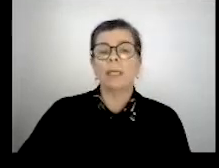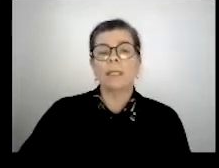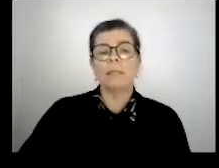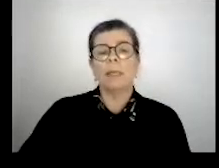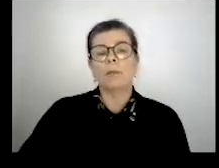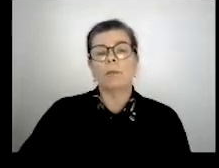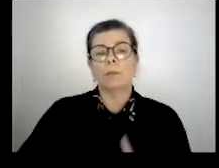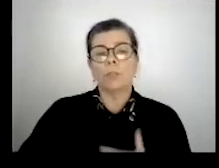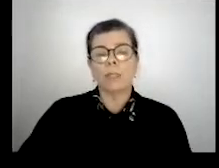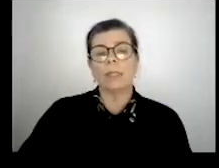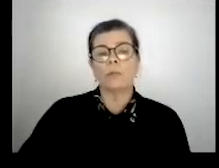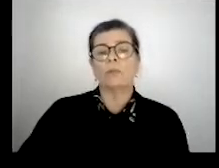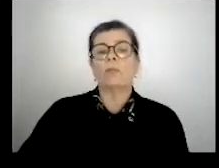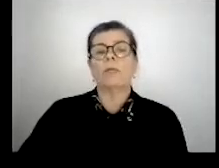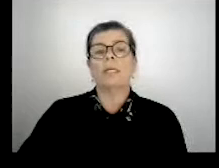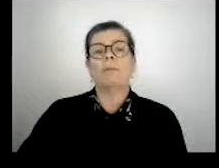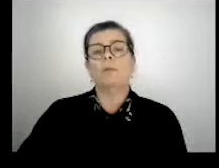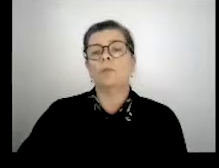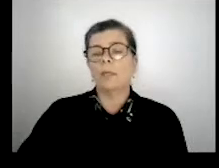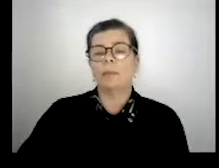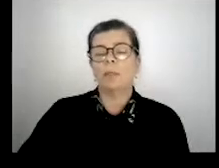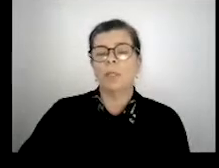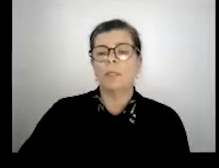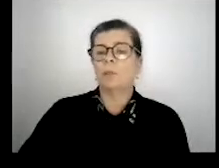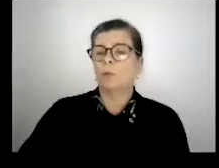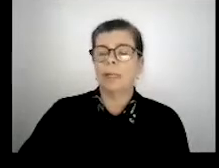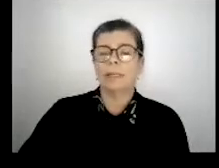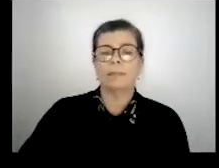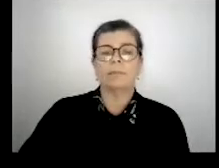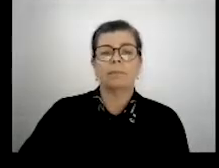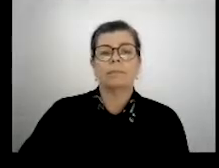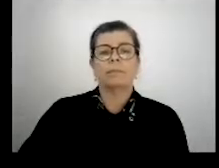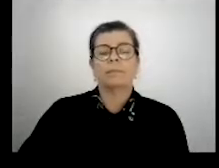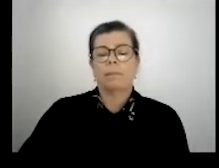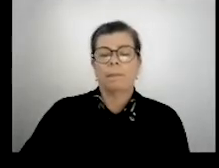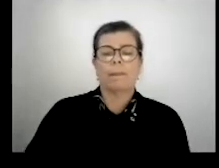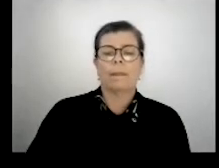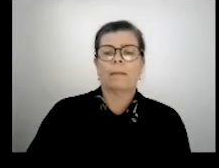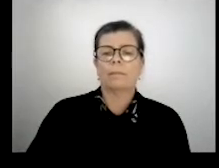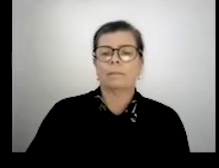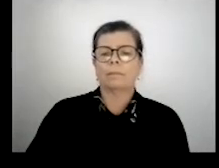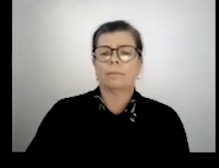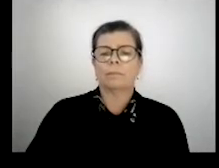de fortalecimento das relações com a equipe de urgência e emergência de Porto Alegre.